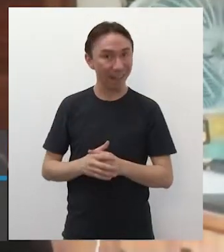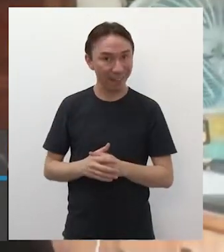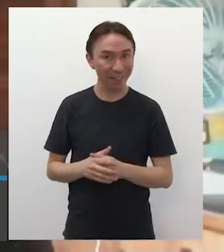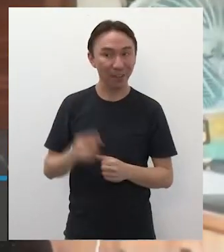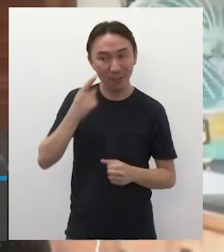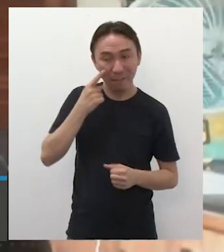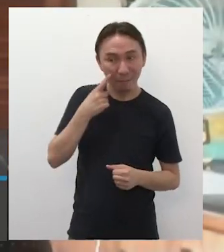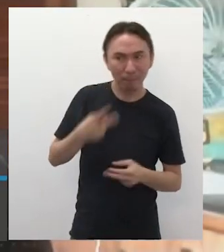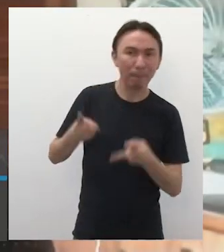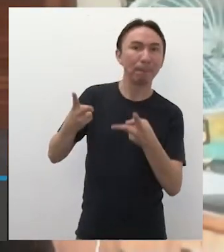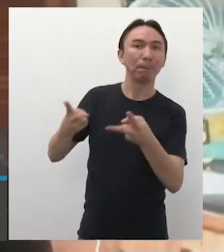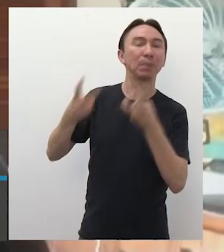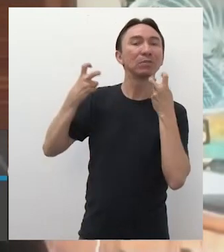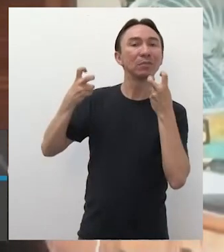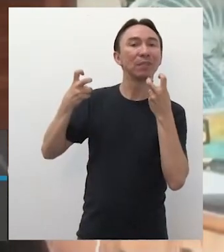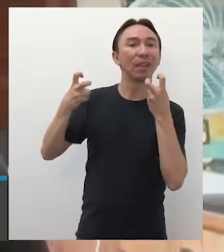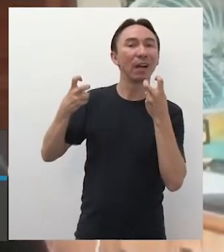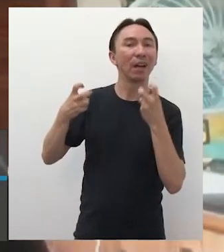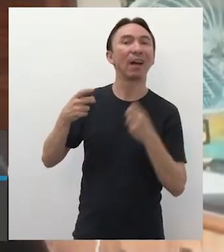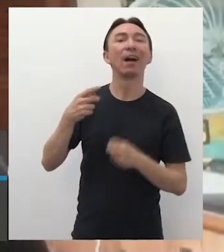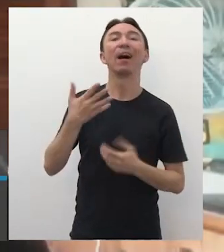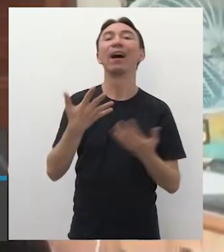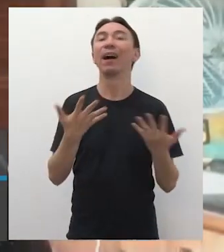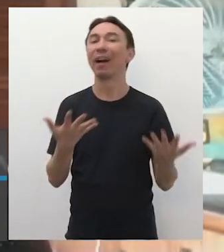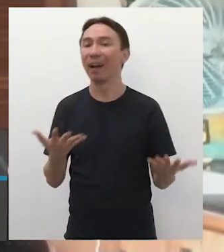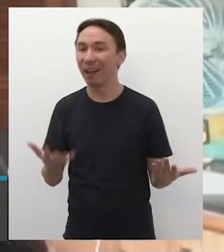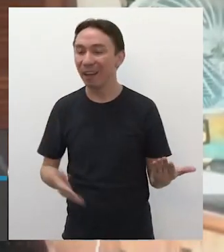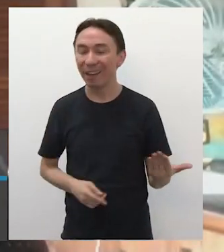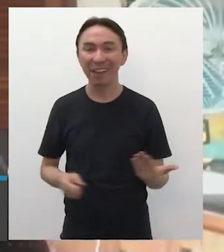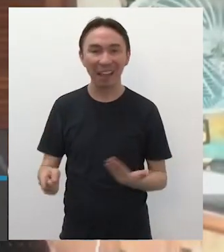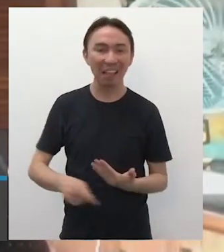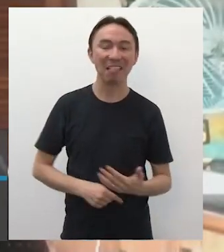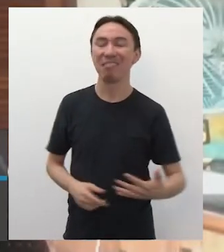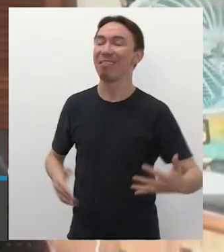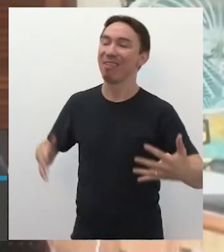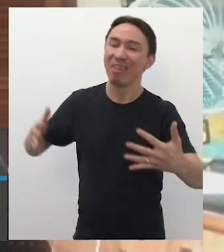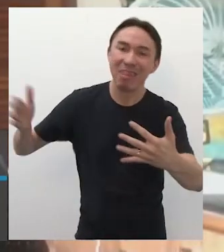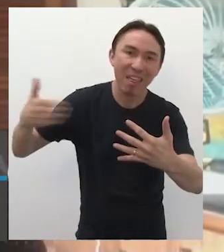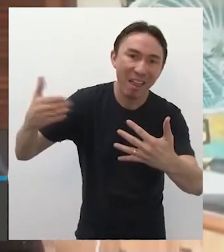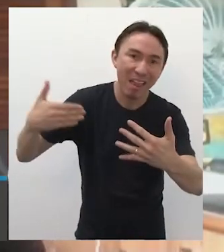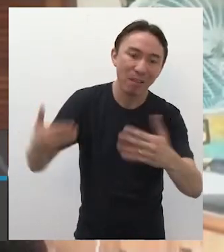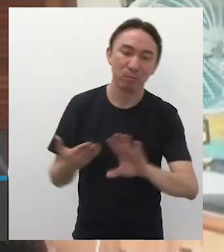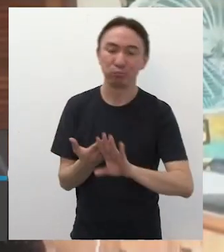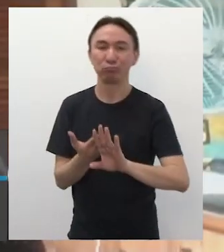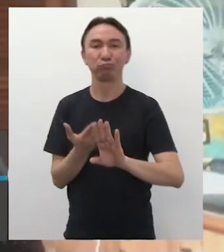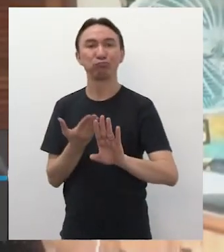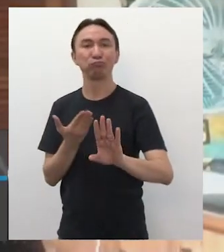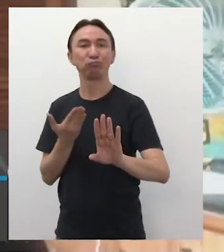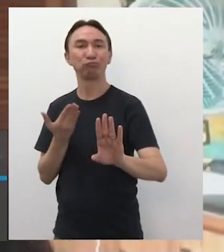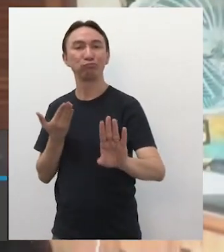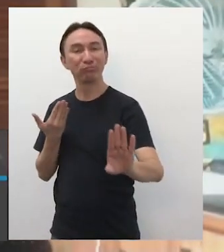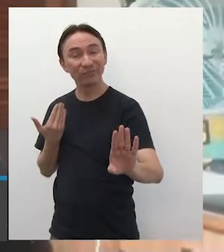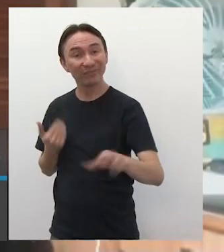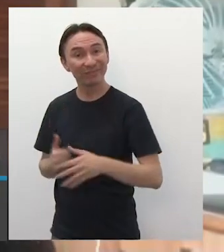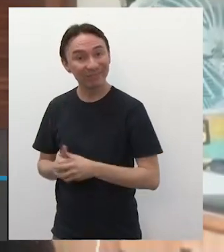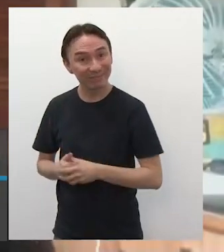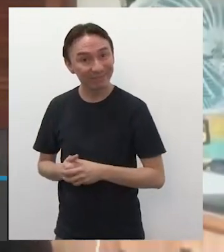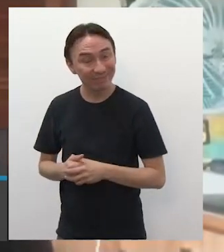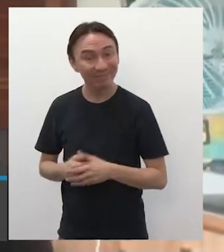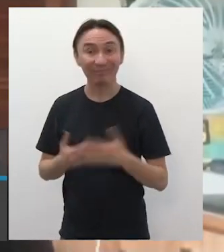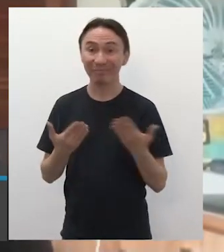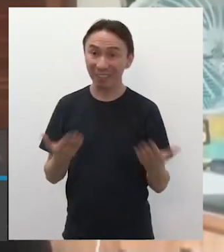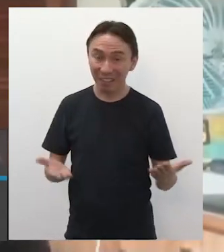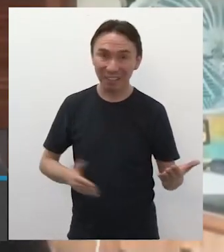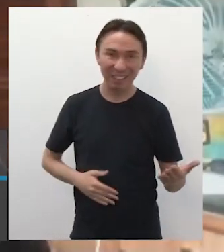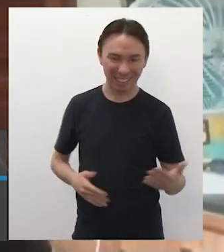estou vendo. E aí isso se distancia da bajulação, tá? Em geral, a bajulação, ela incide